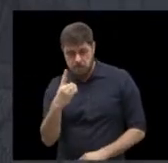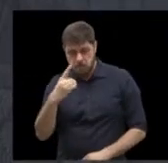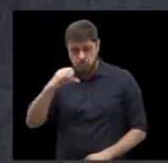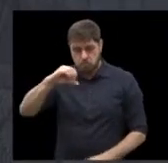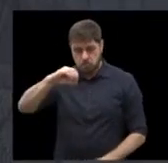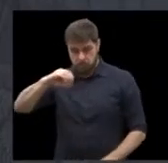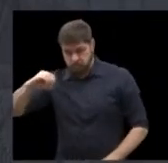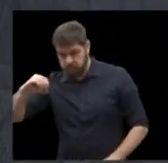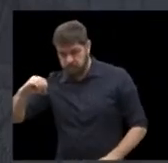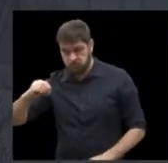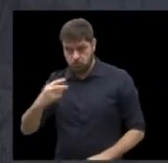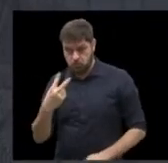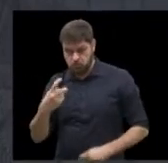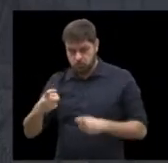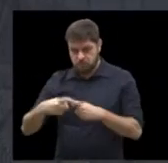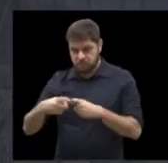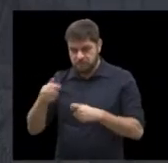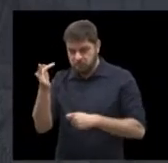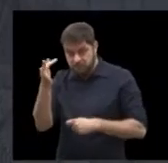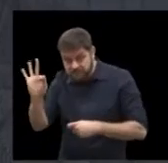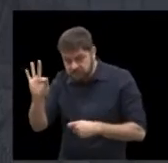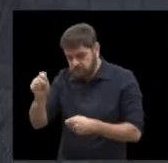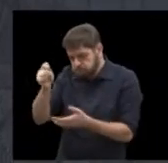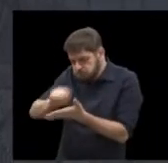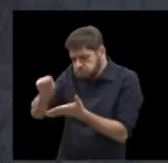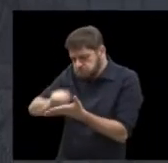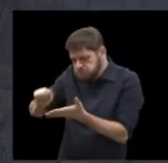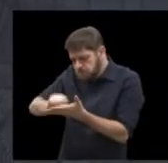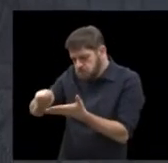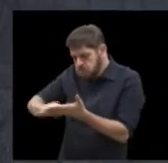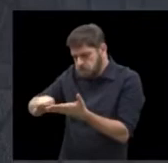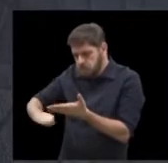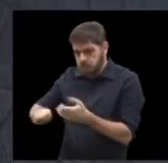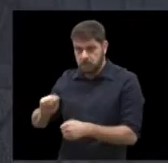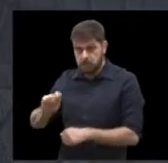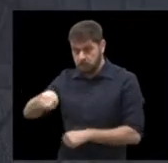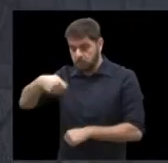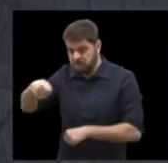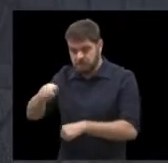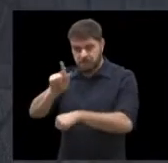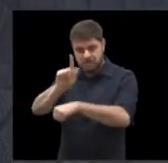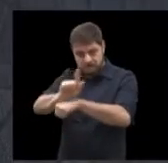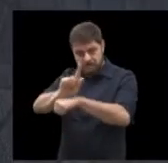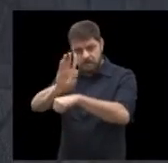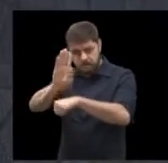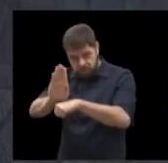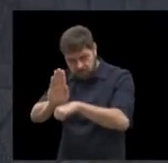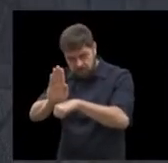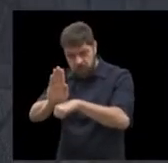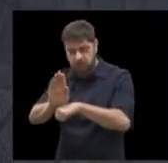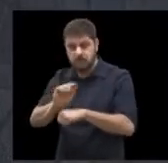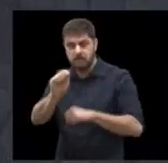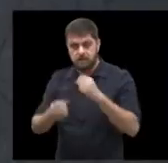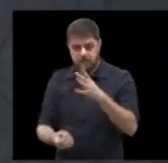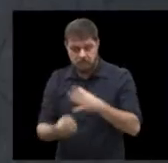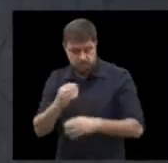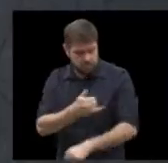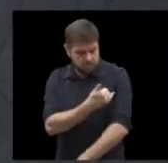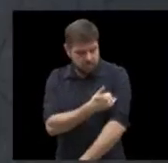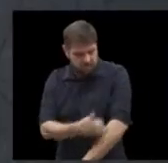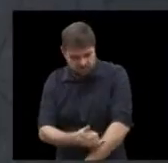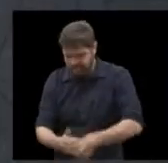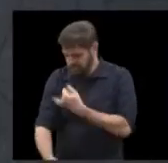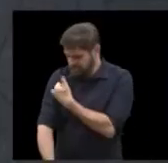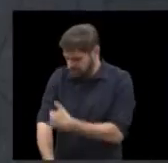ser descrita por esses dois médicos franceses, pelo Guillain, e ficou a doença de Guillain-Barré, que é a poliradiculoneurite. Aqui